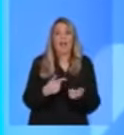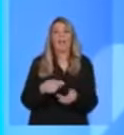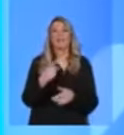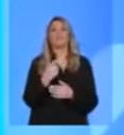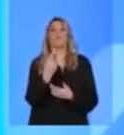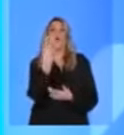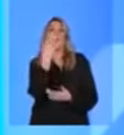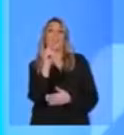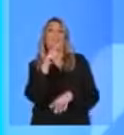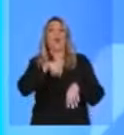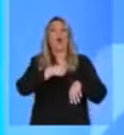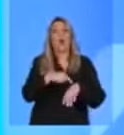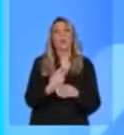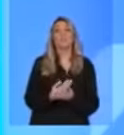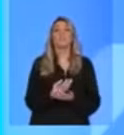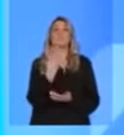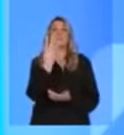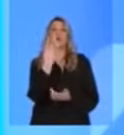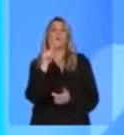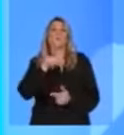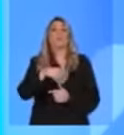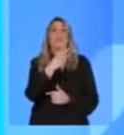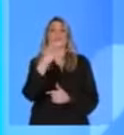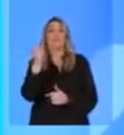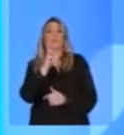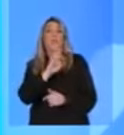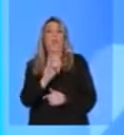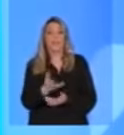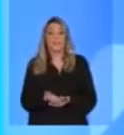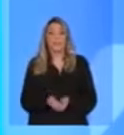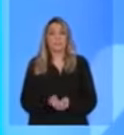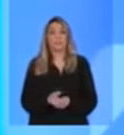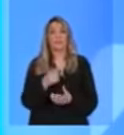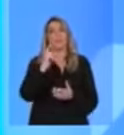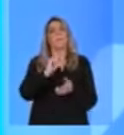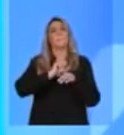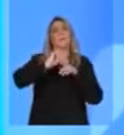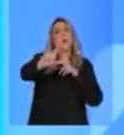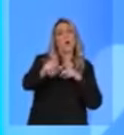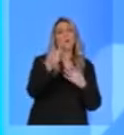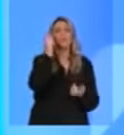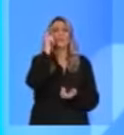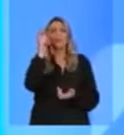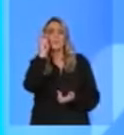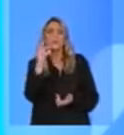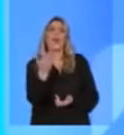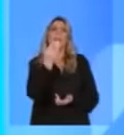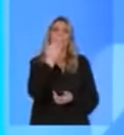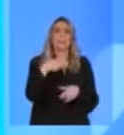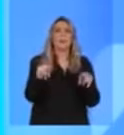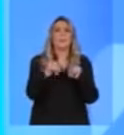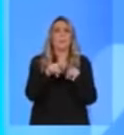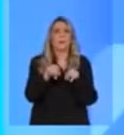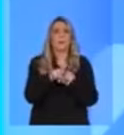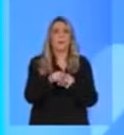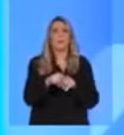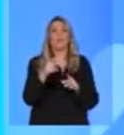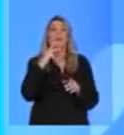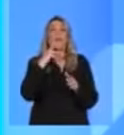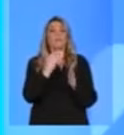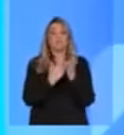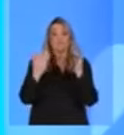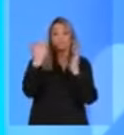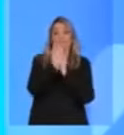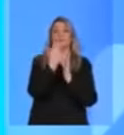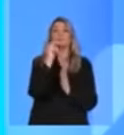Fundamental 5.300 com os bônus que existem cultura e alimentação chega a r